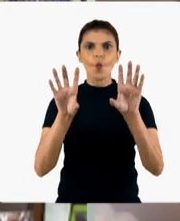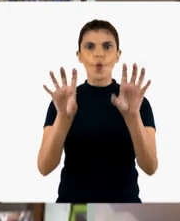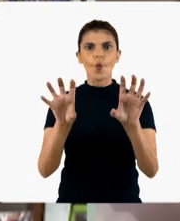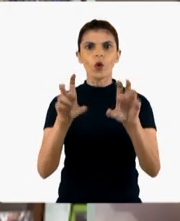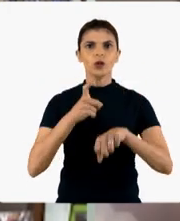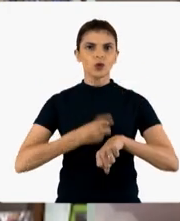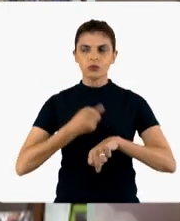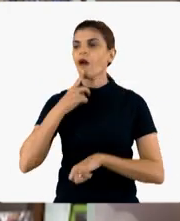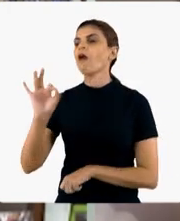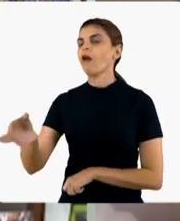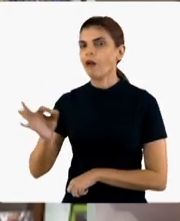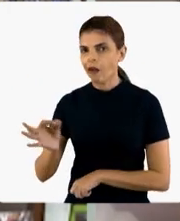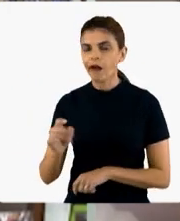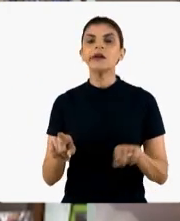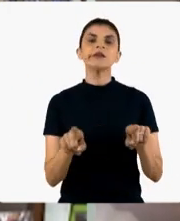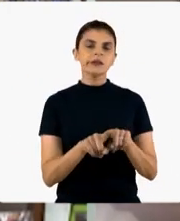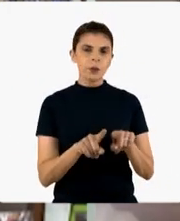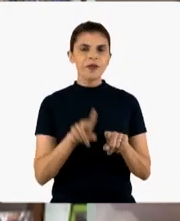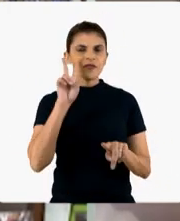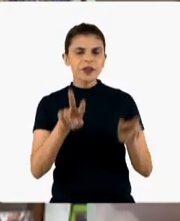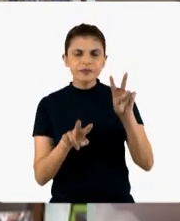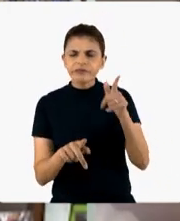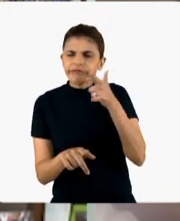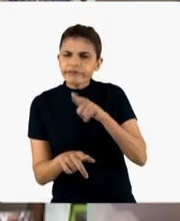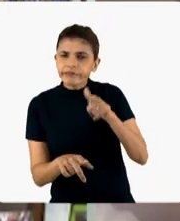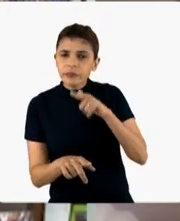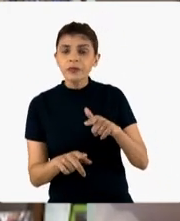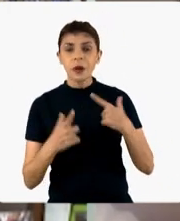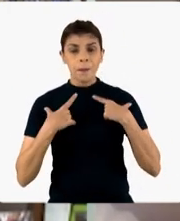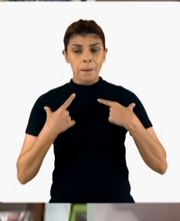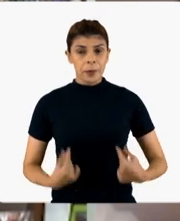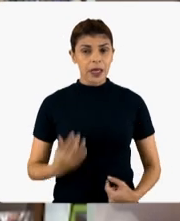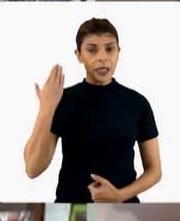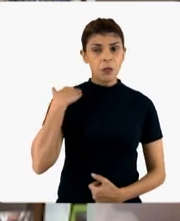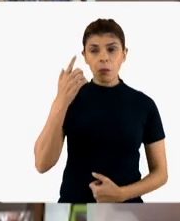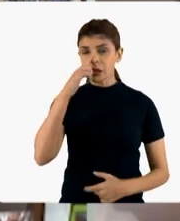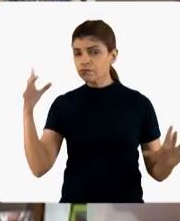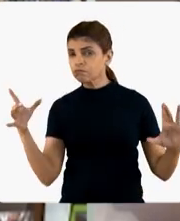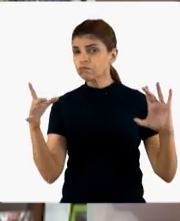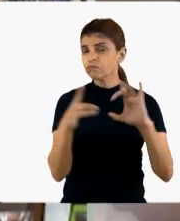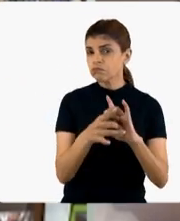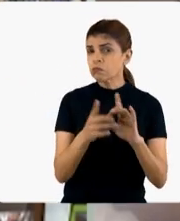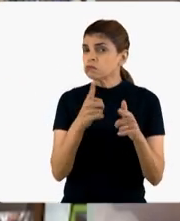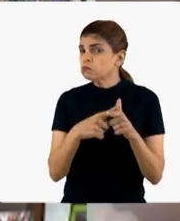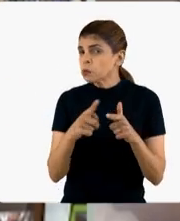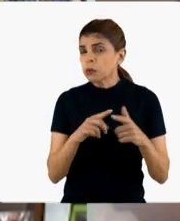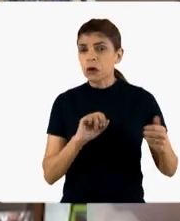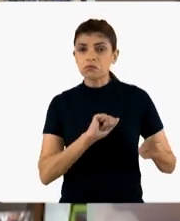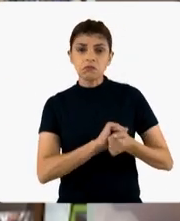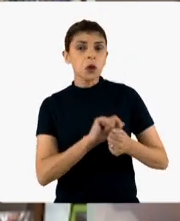endurecer, ou quando tem uma Aí é infecção diferente. bacteriana secundária, normalmente uma pneumonia que se associa